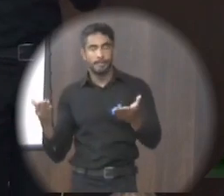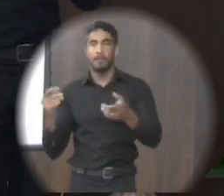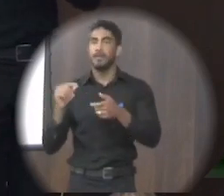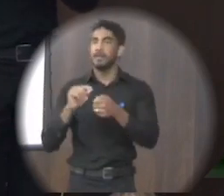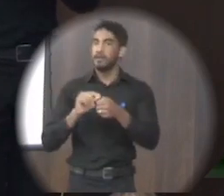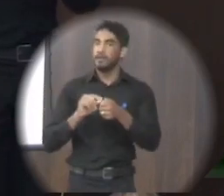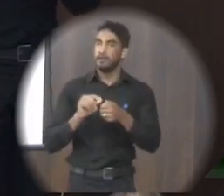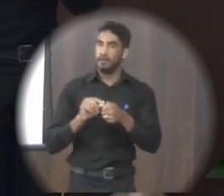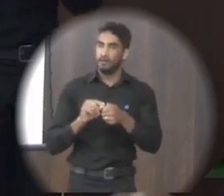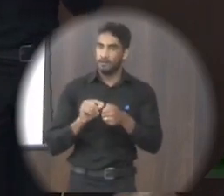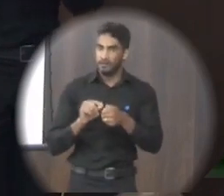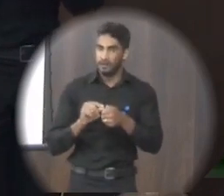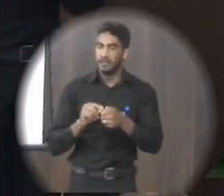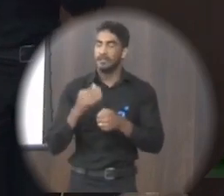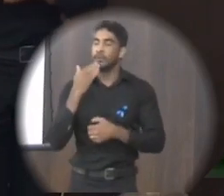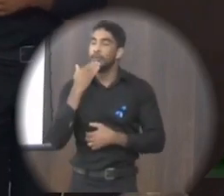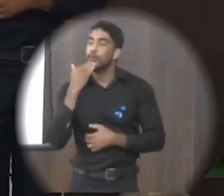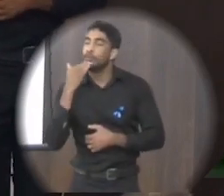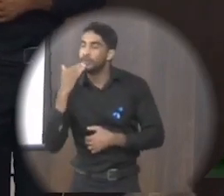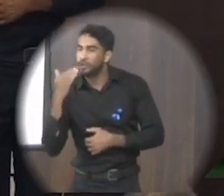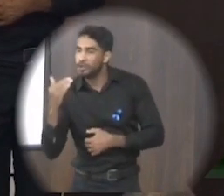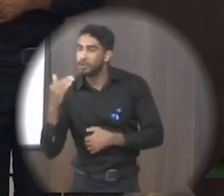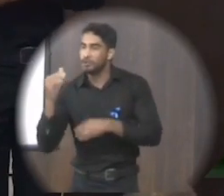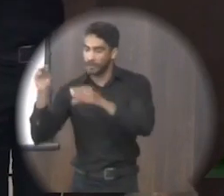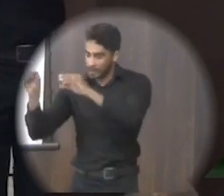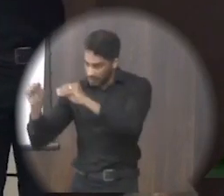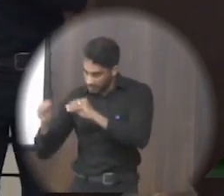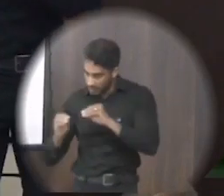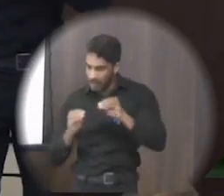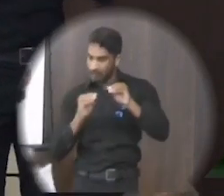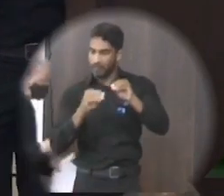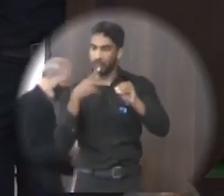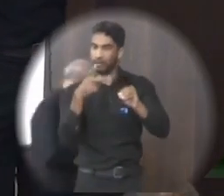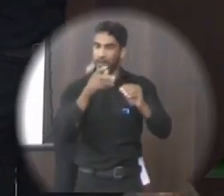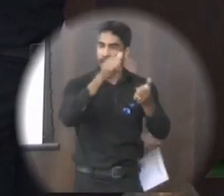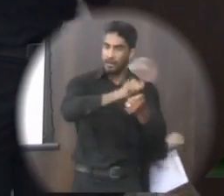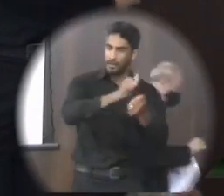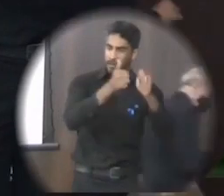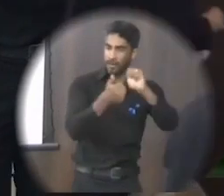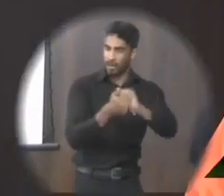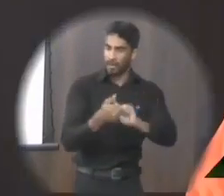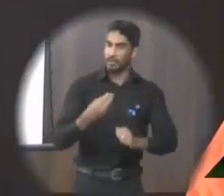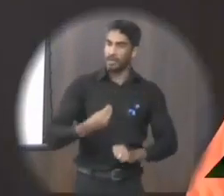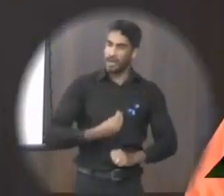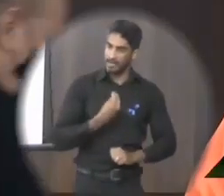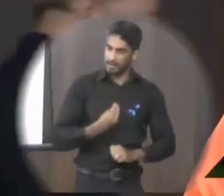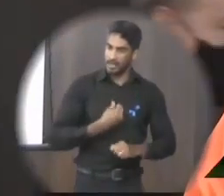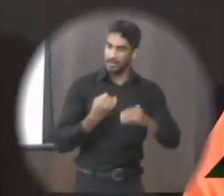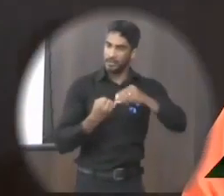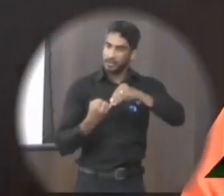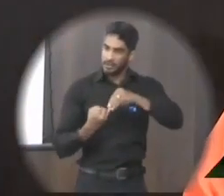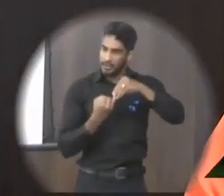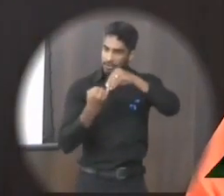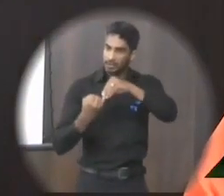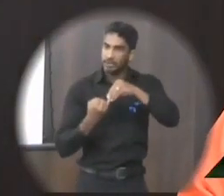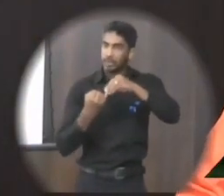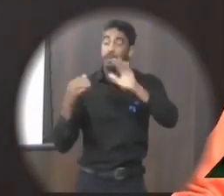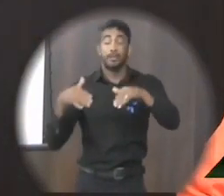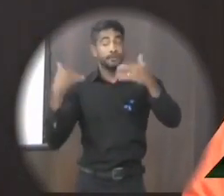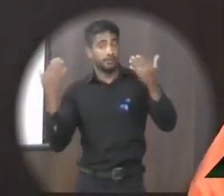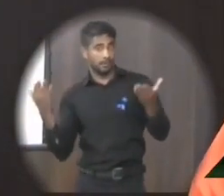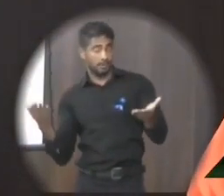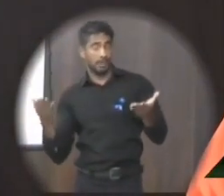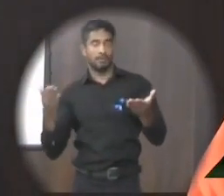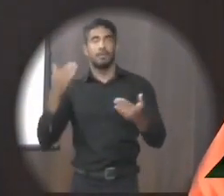realizamos uma licitação para estar adequando aquele local à realidade da instituição. E aí,